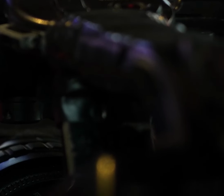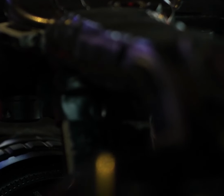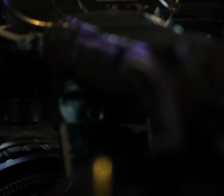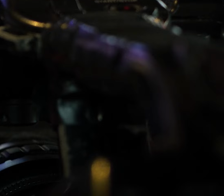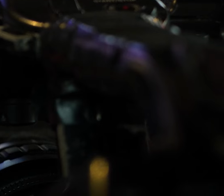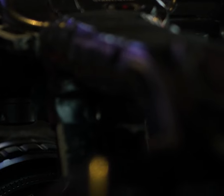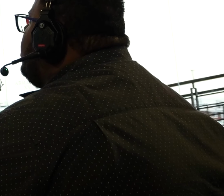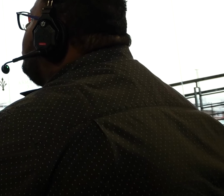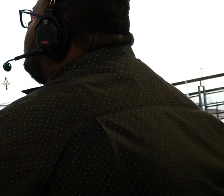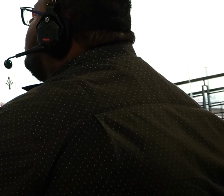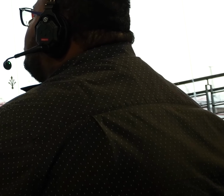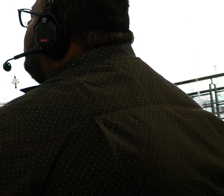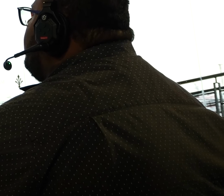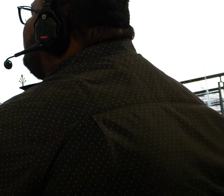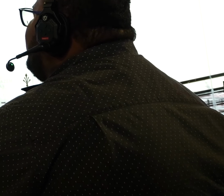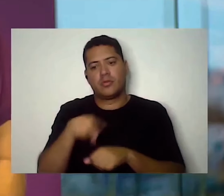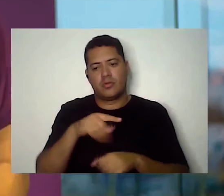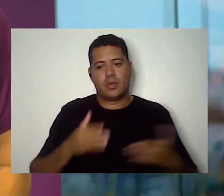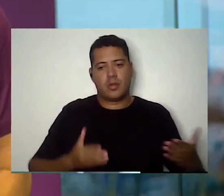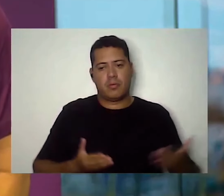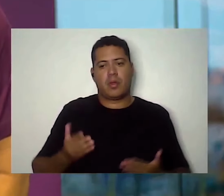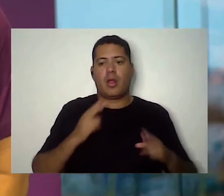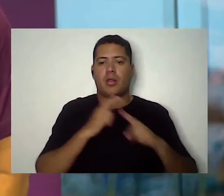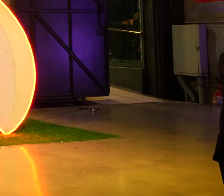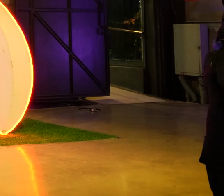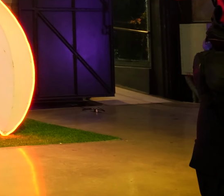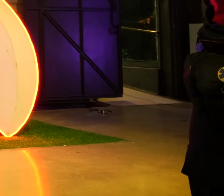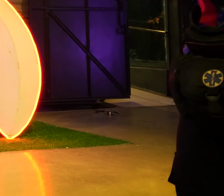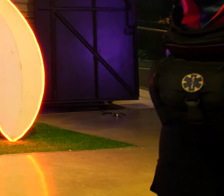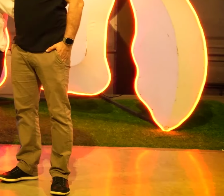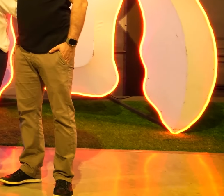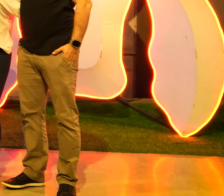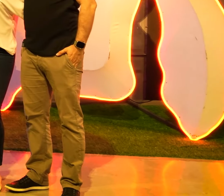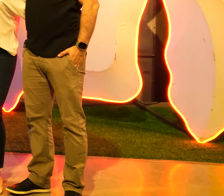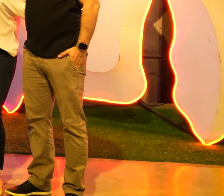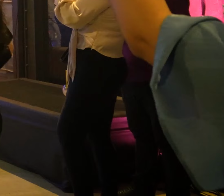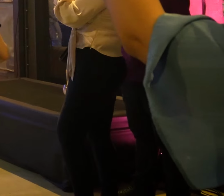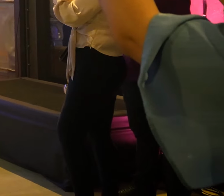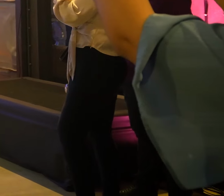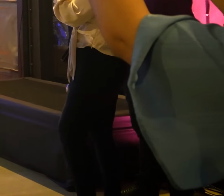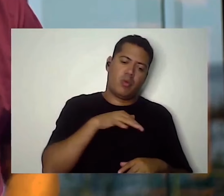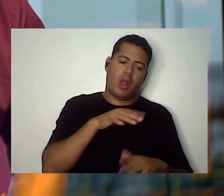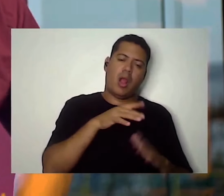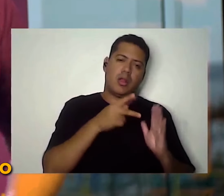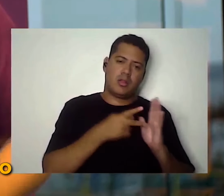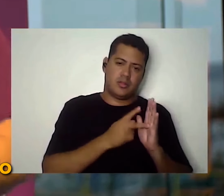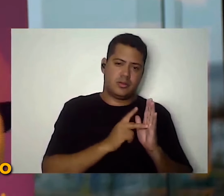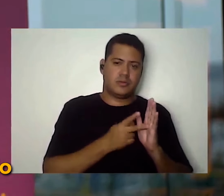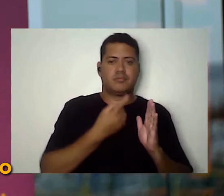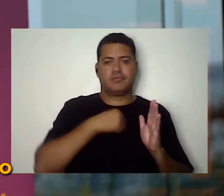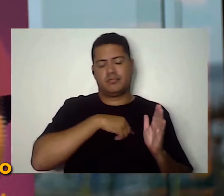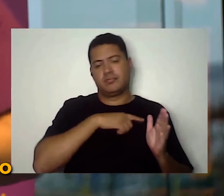participaram, empregados da Caixa, familiares, as pessoas que ajudaram a construir esse evento. E nós estivemos aqui hoje